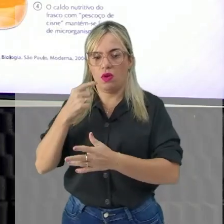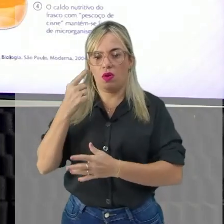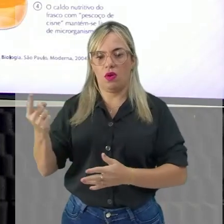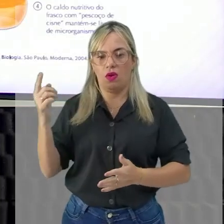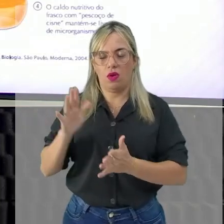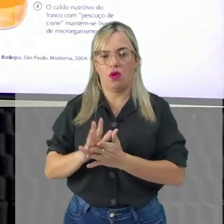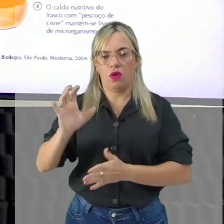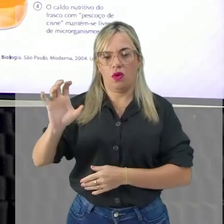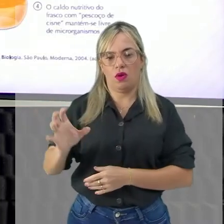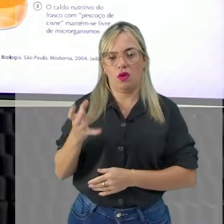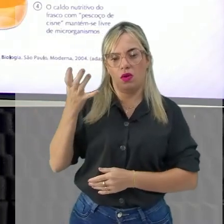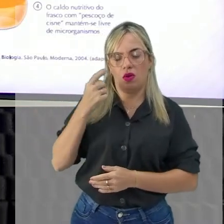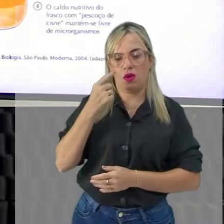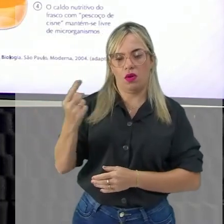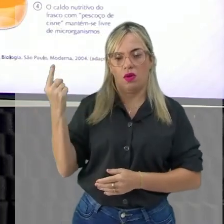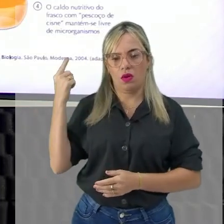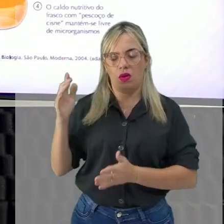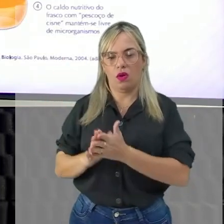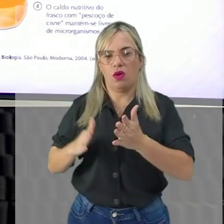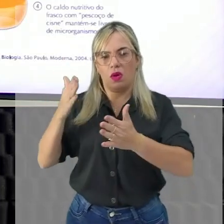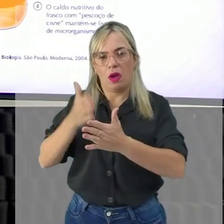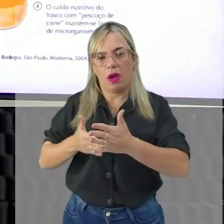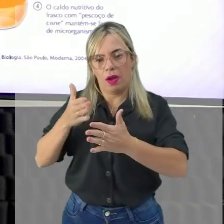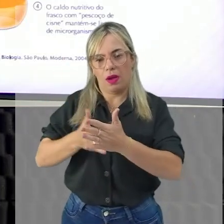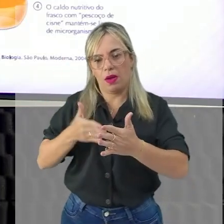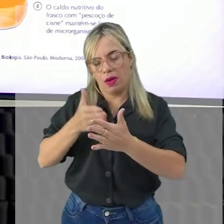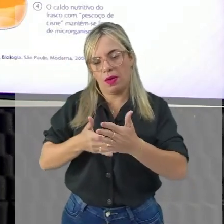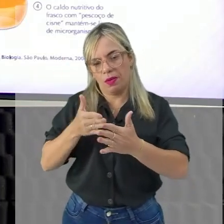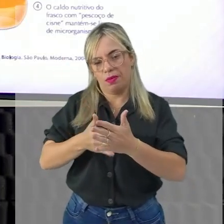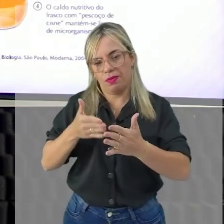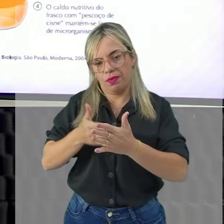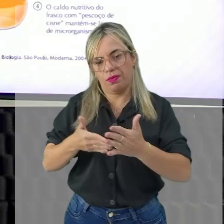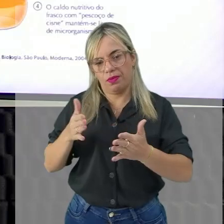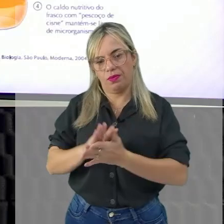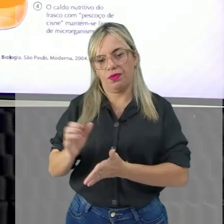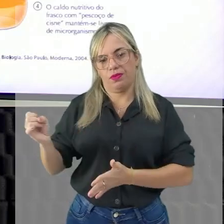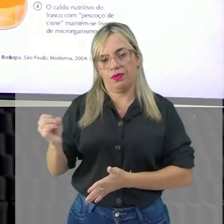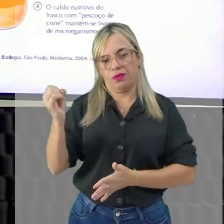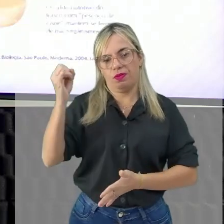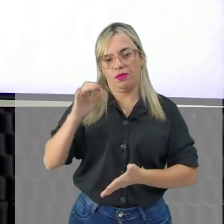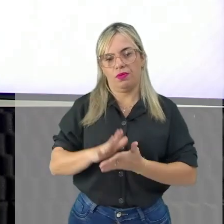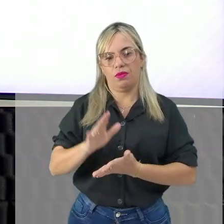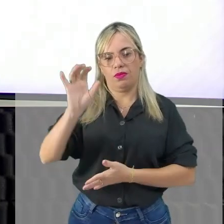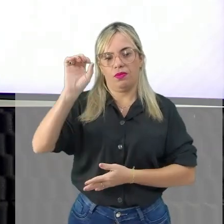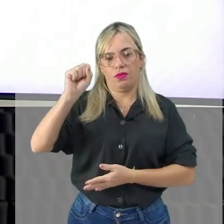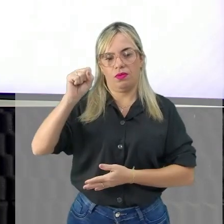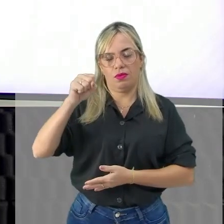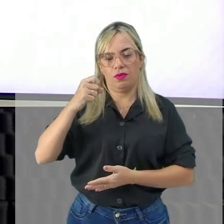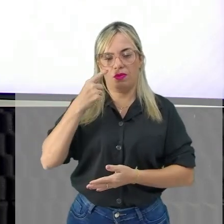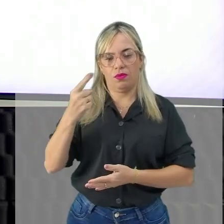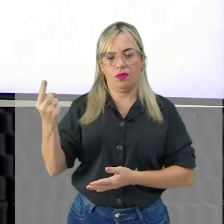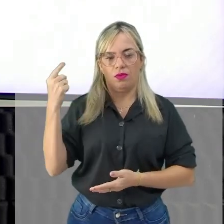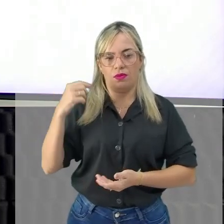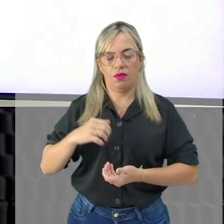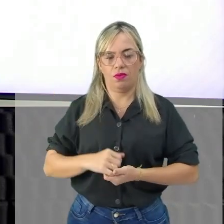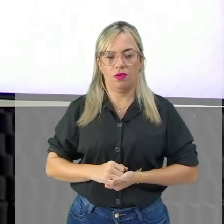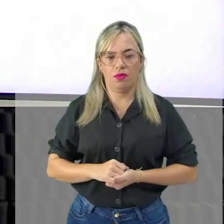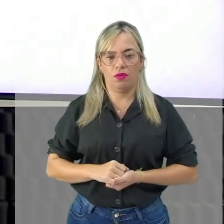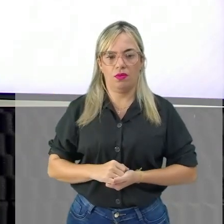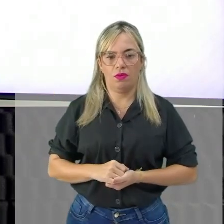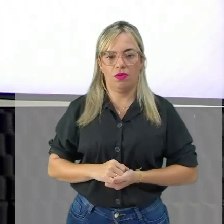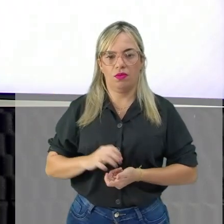acontece quando eu crio essa barreira, né? Então isso foi importante, né? Isso foi importante. Aí